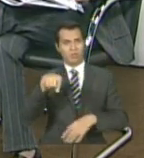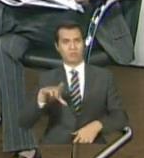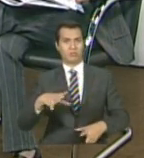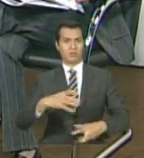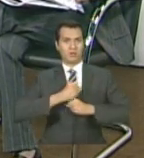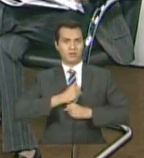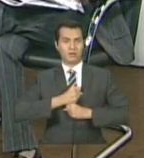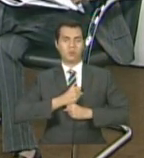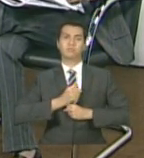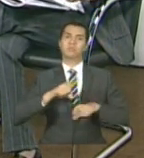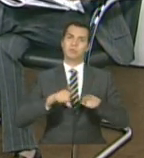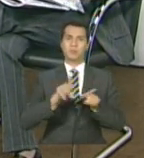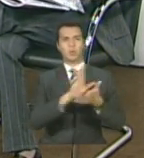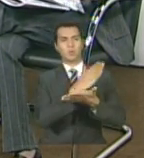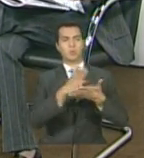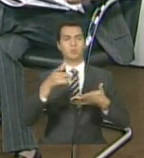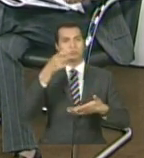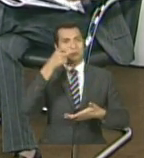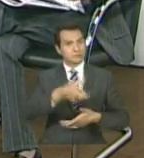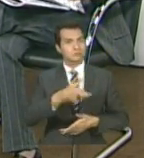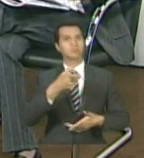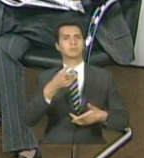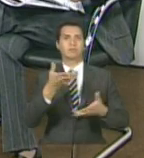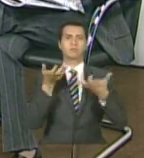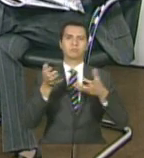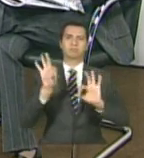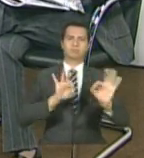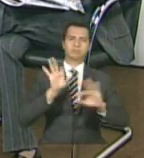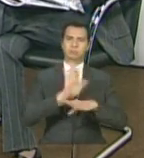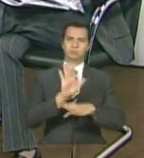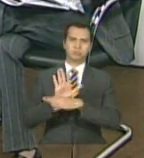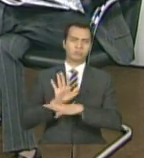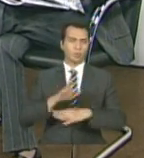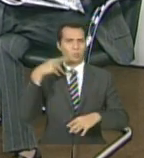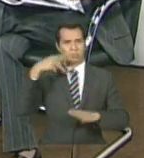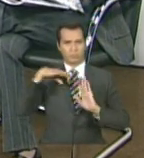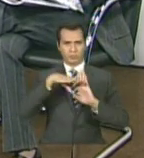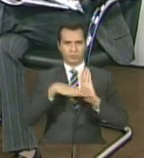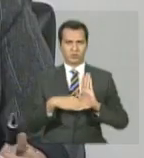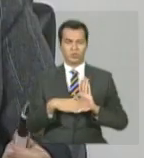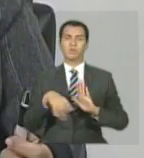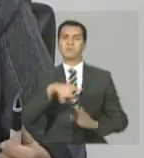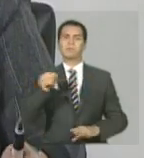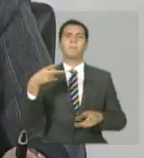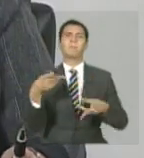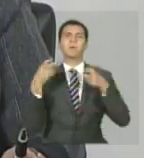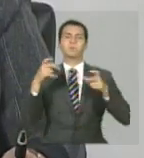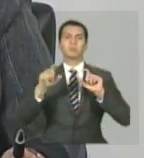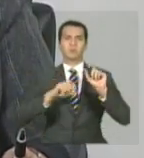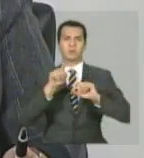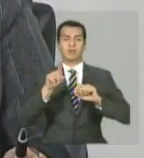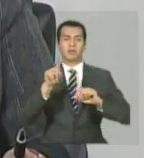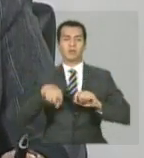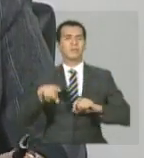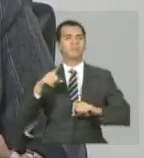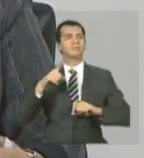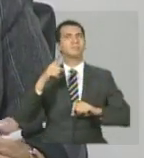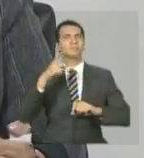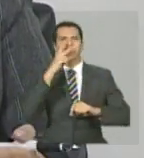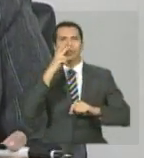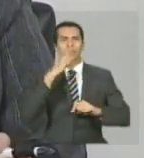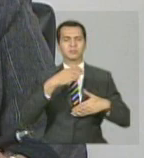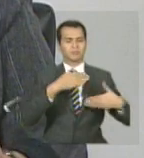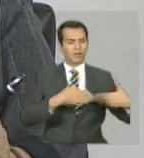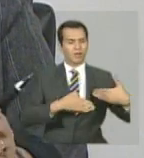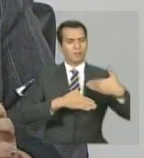política tão importante no Brasil, percebem que a ideia de processo é fundamental. A ideia